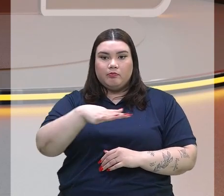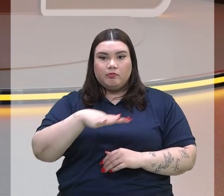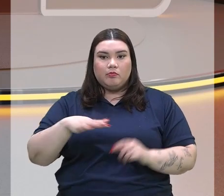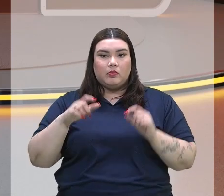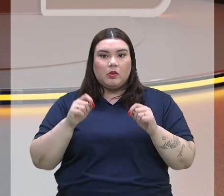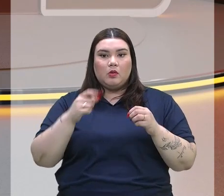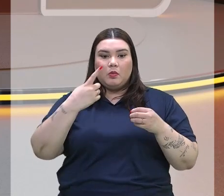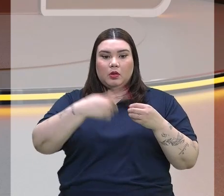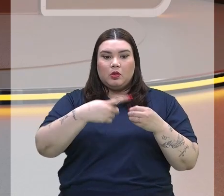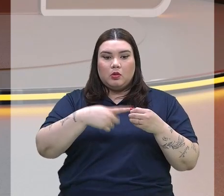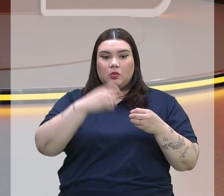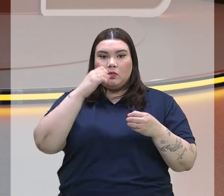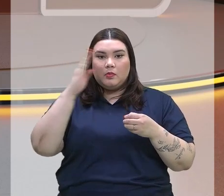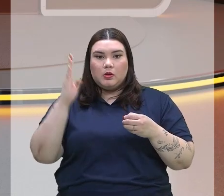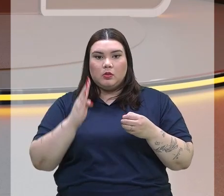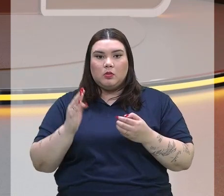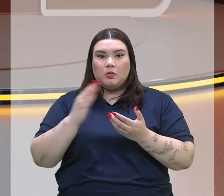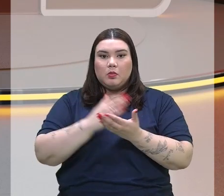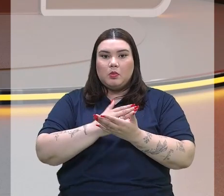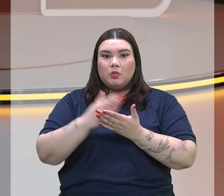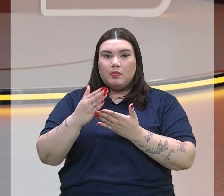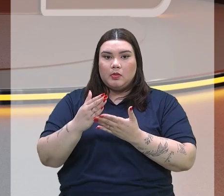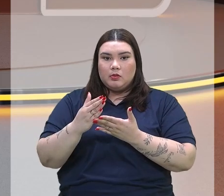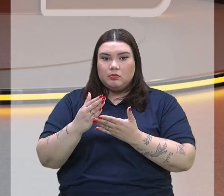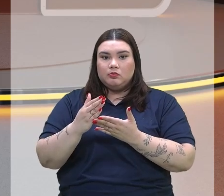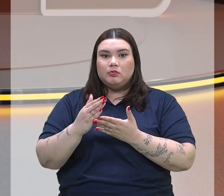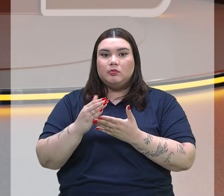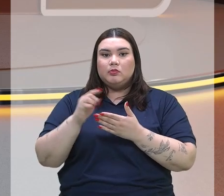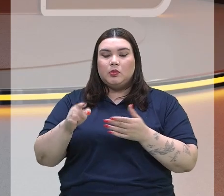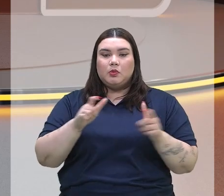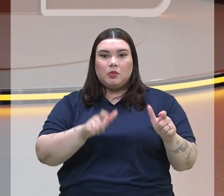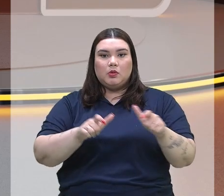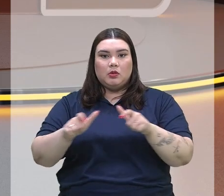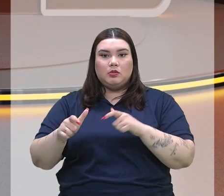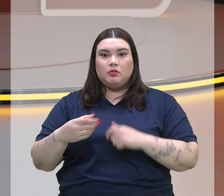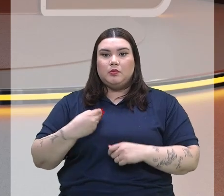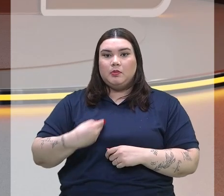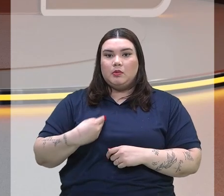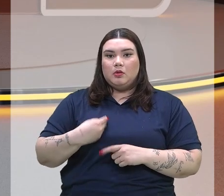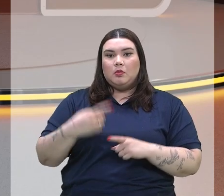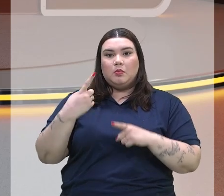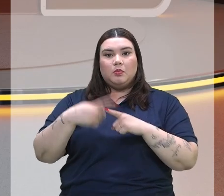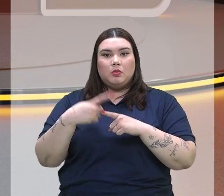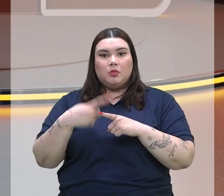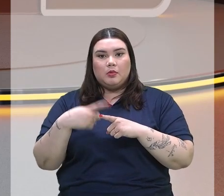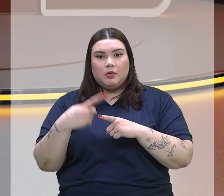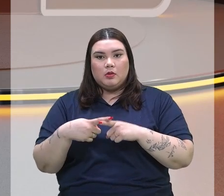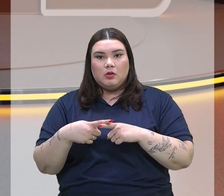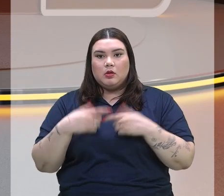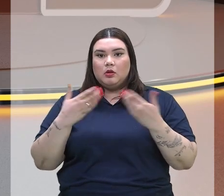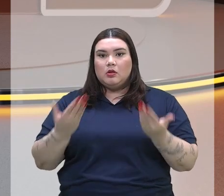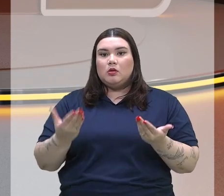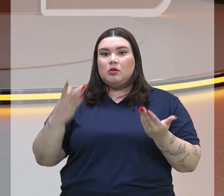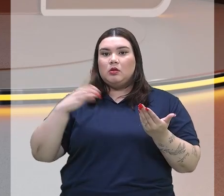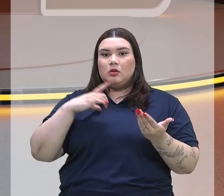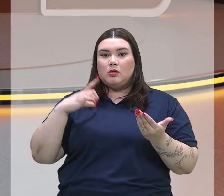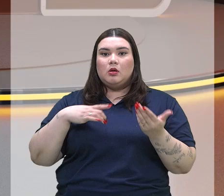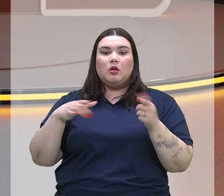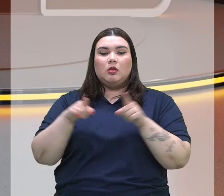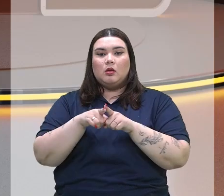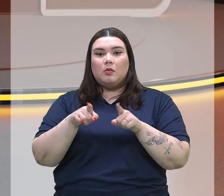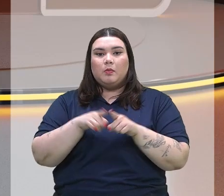o interior do Brasil, para começar a habitar, né, esses territórios, porque até então tinha-se também